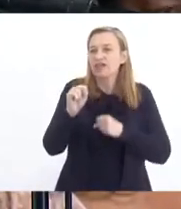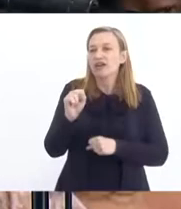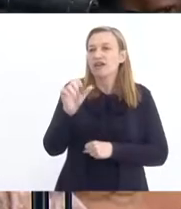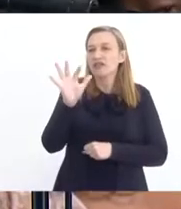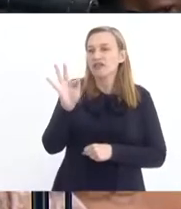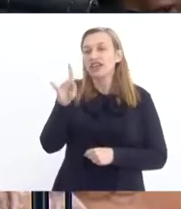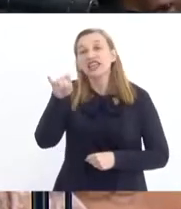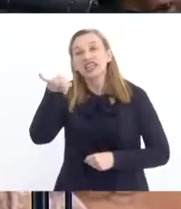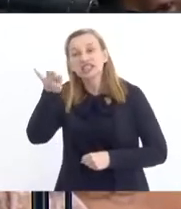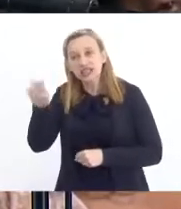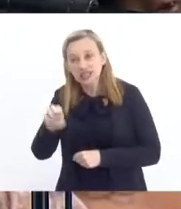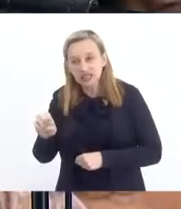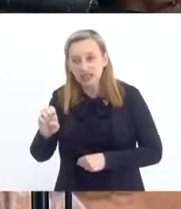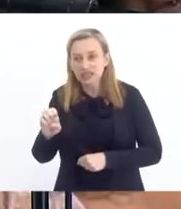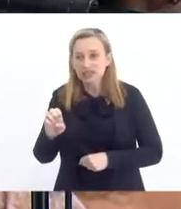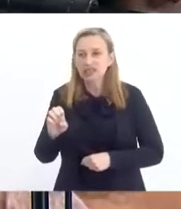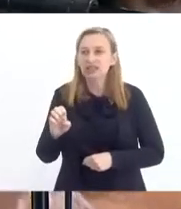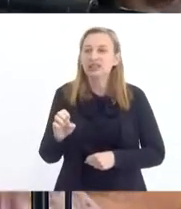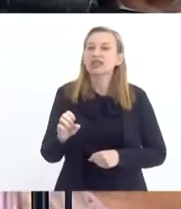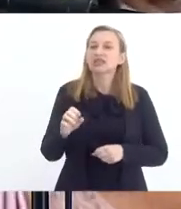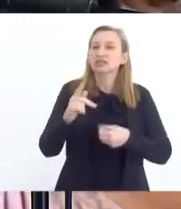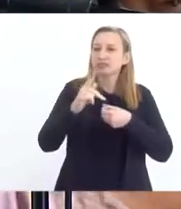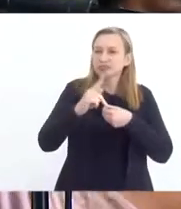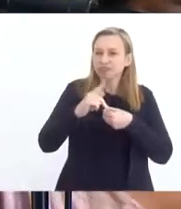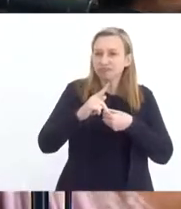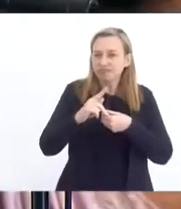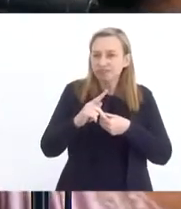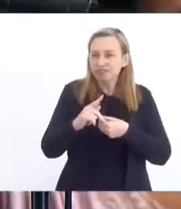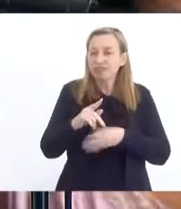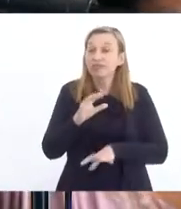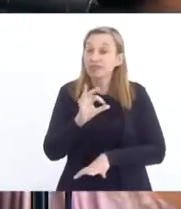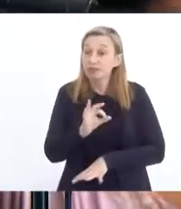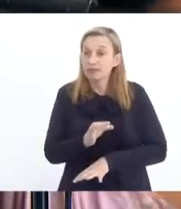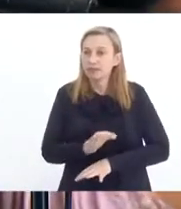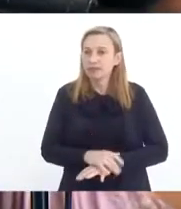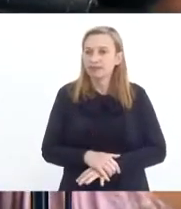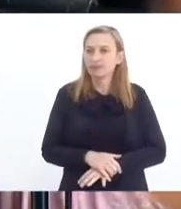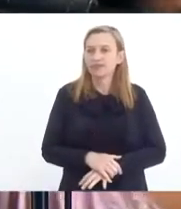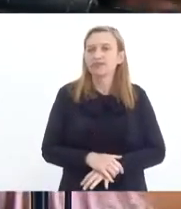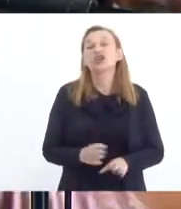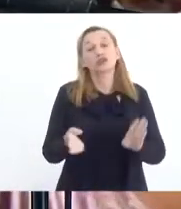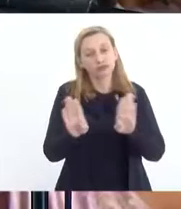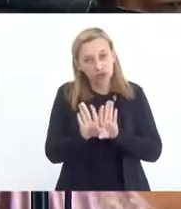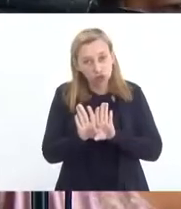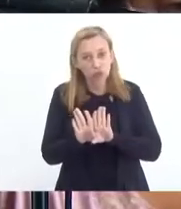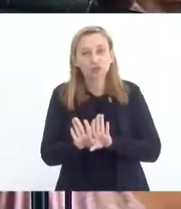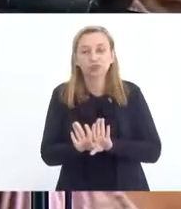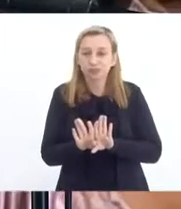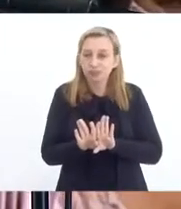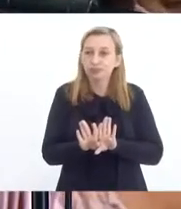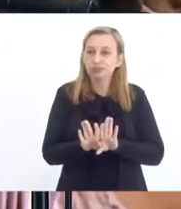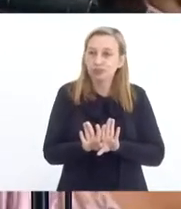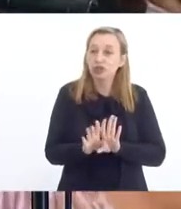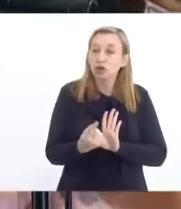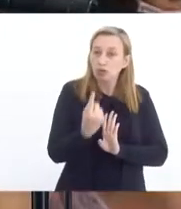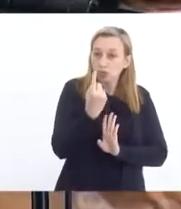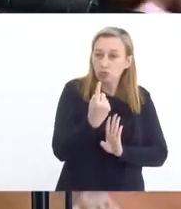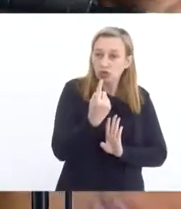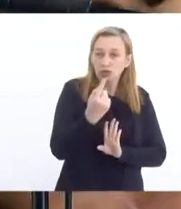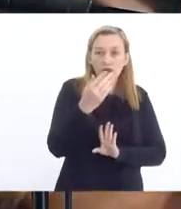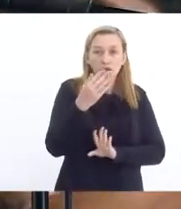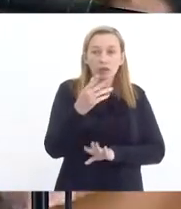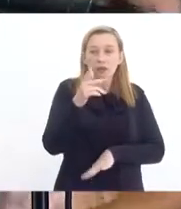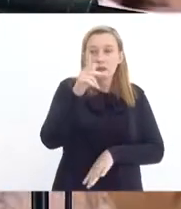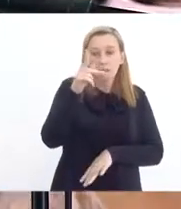uma, duas fábricas de fertilizantes da Petrobras, que, por sinal, foi feito o fechamento. Uma se situa no Paraná,